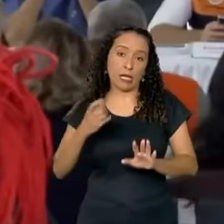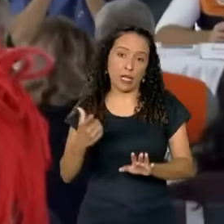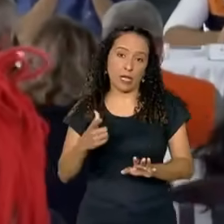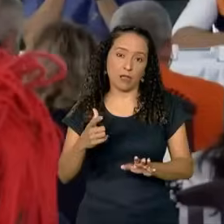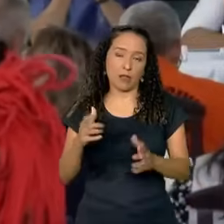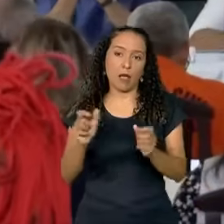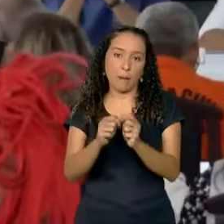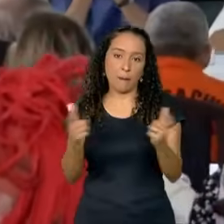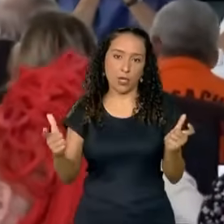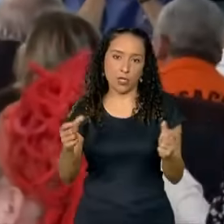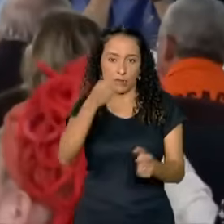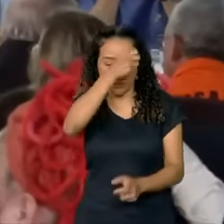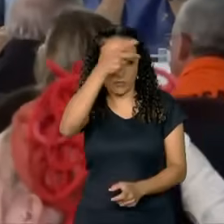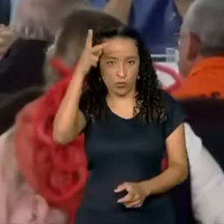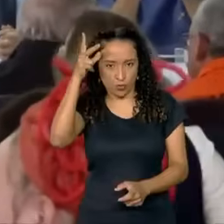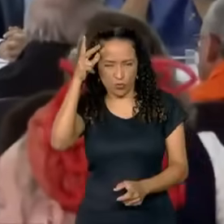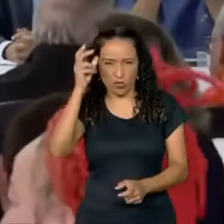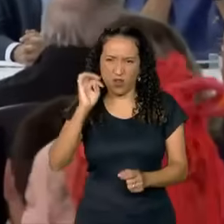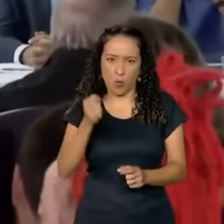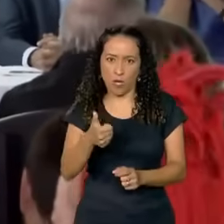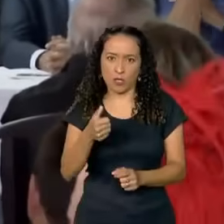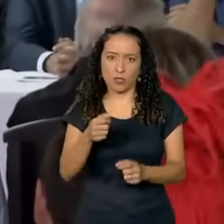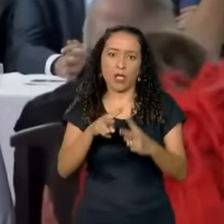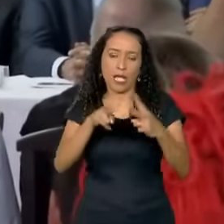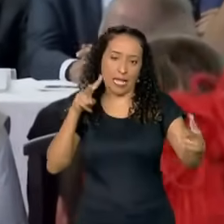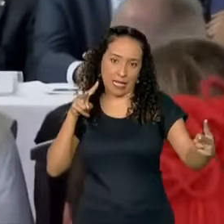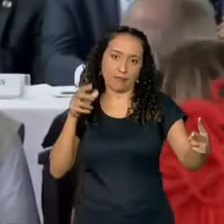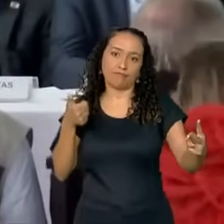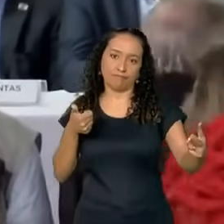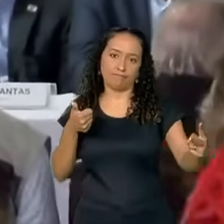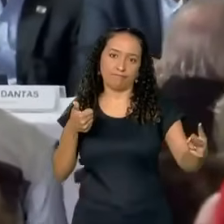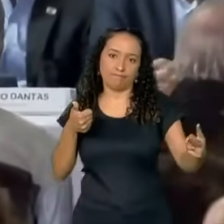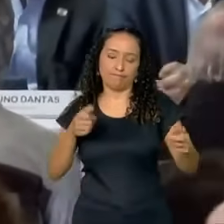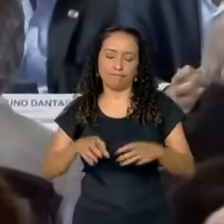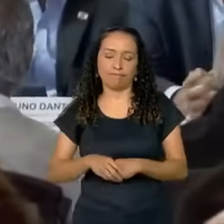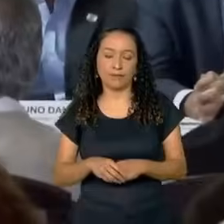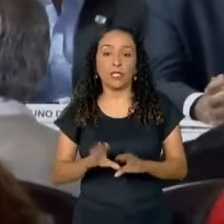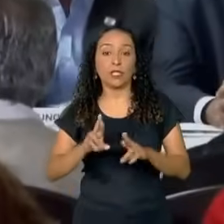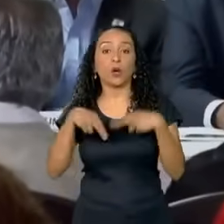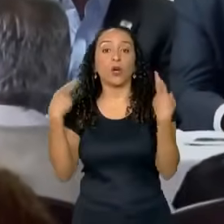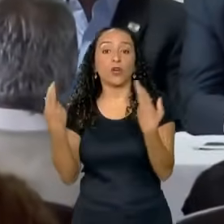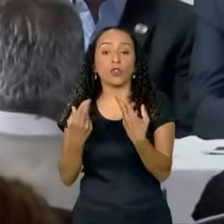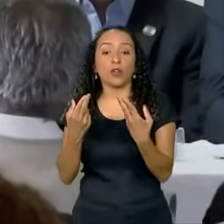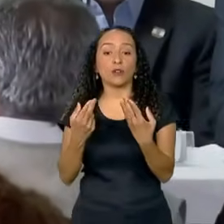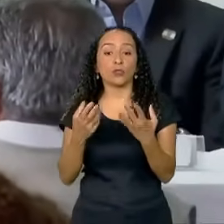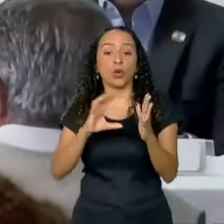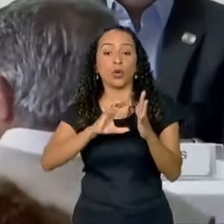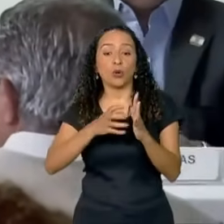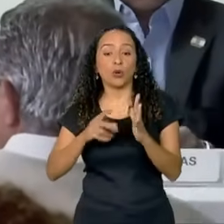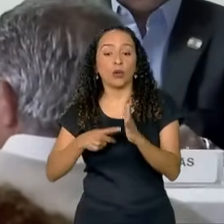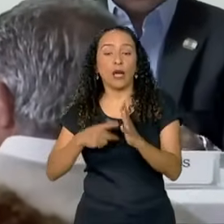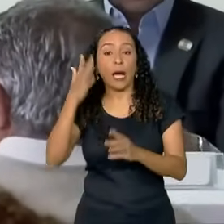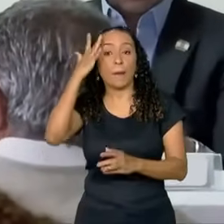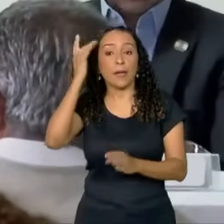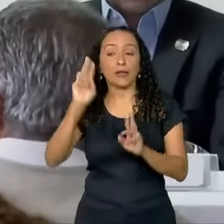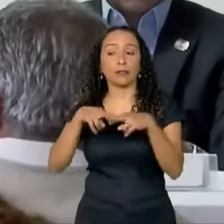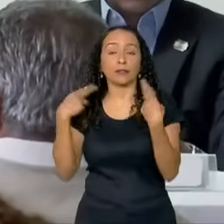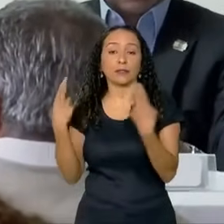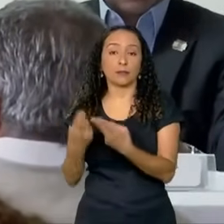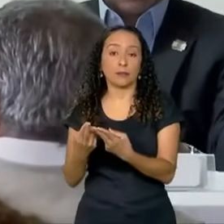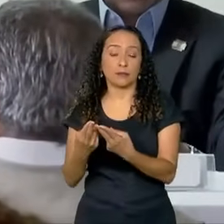boa parte dos prefeitos, a quase totalidade, vai participar pelo link. E a reunião com as bancadas amanhã de manhã na Assembleia